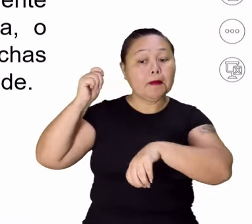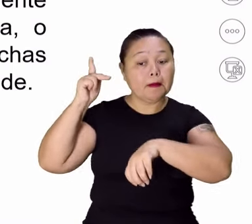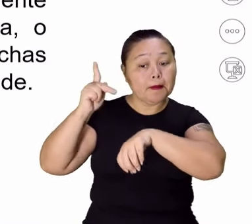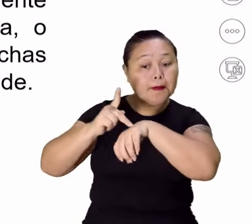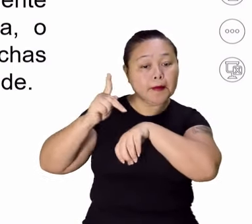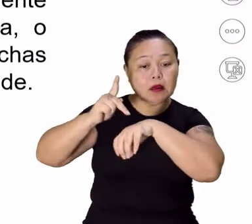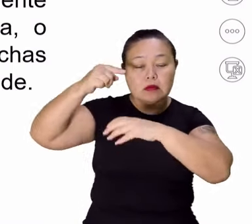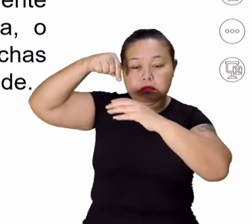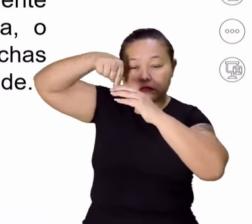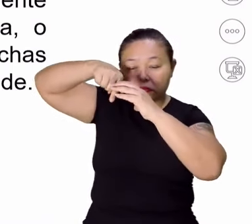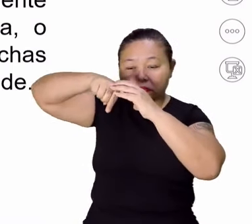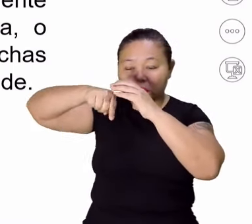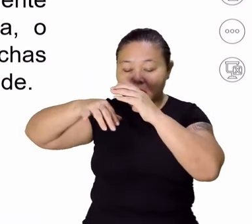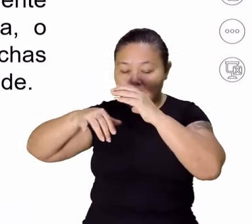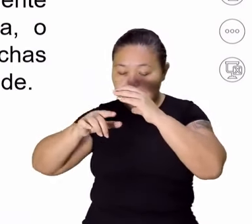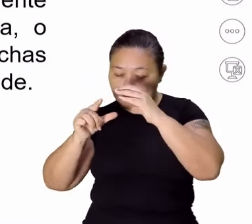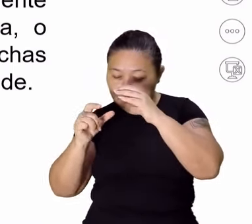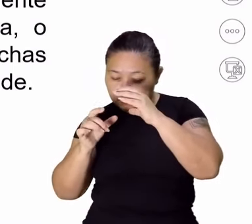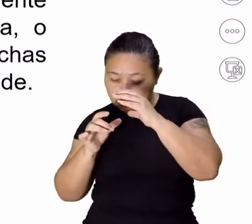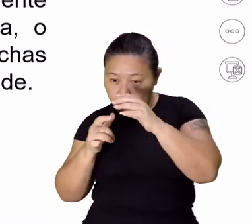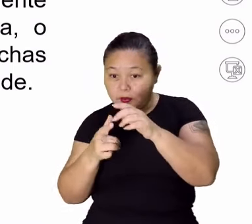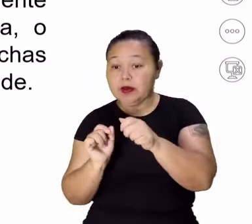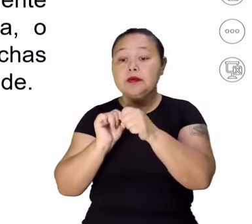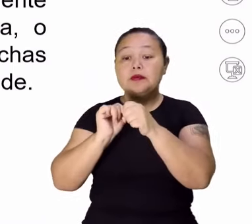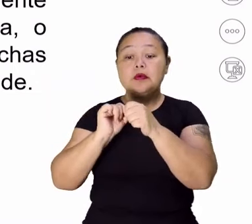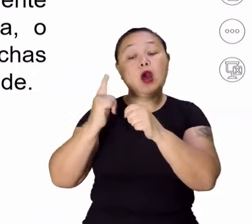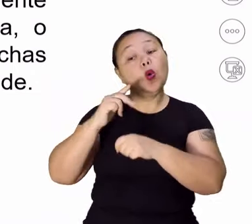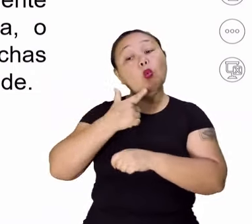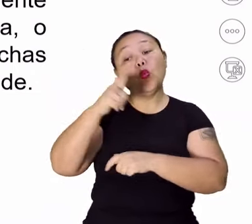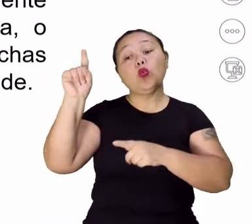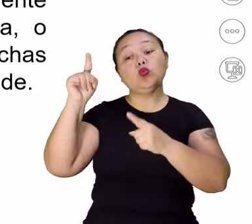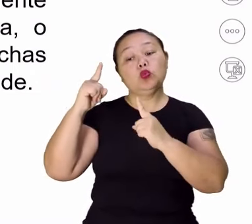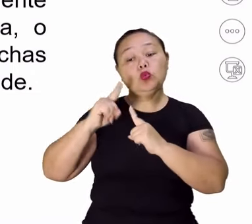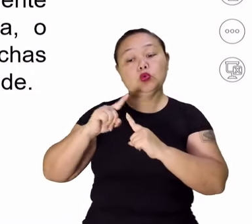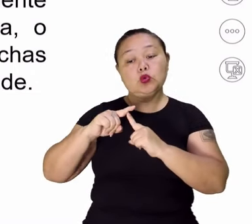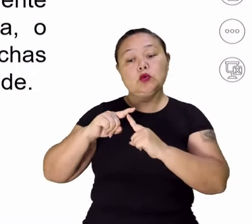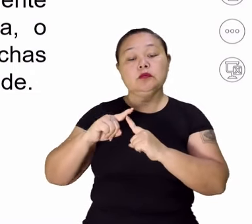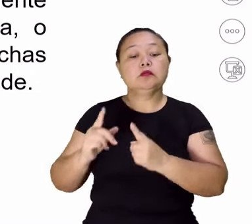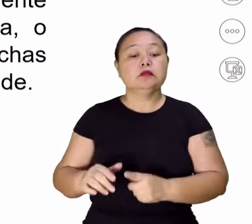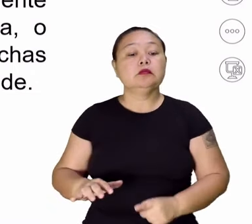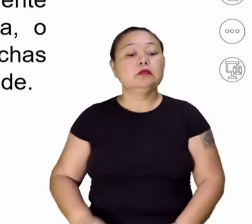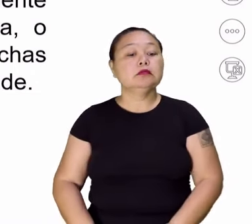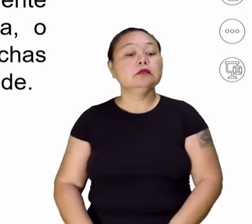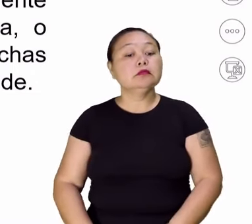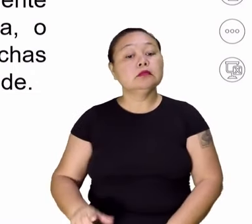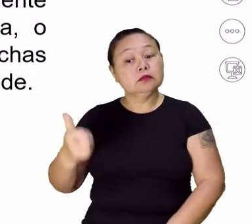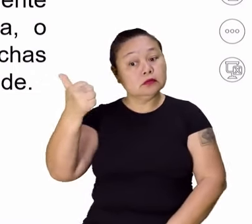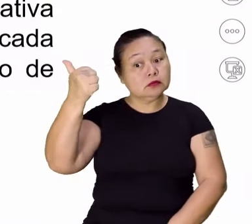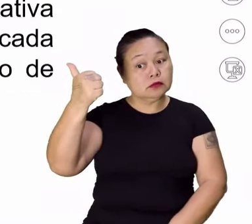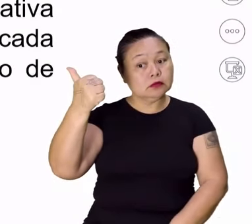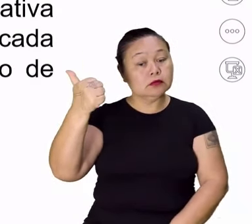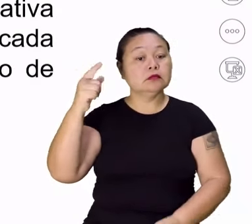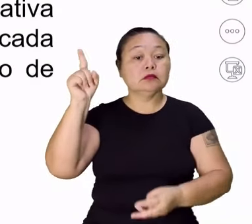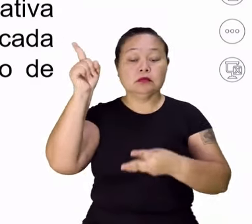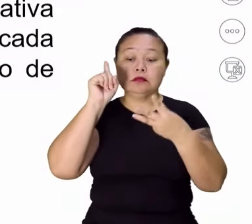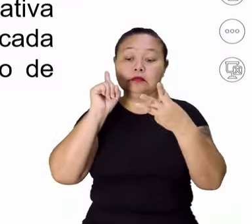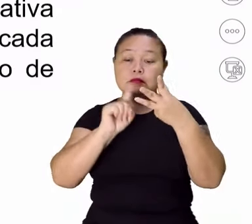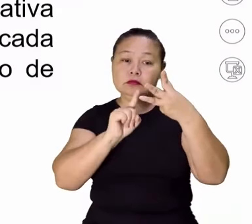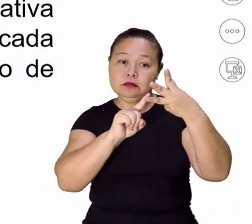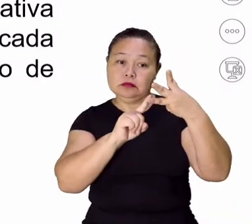para as de menor profundidade. Então, já é um outro tipo de situação. De situação. Então, primeira... Vamos ver a terceira